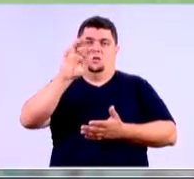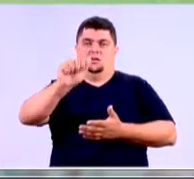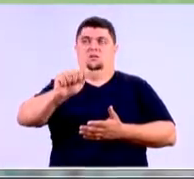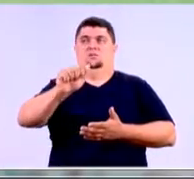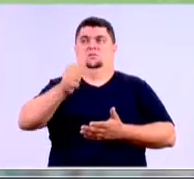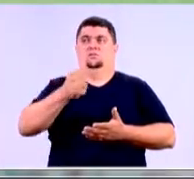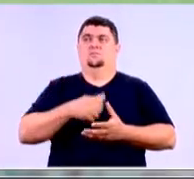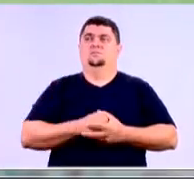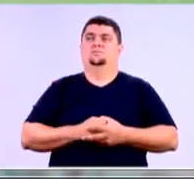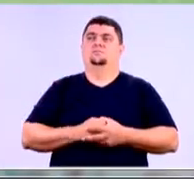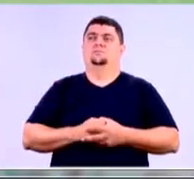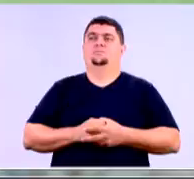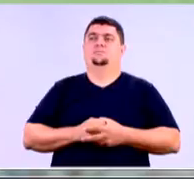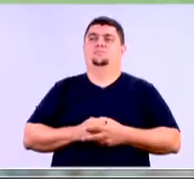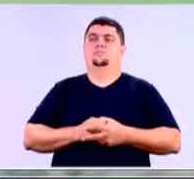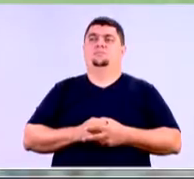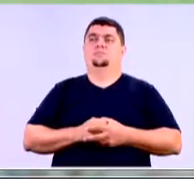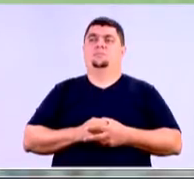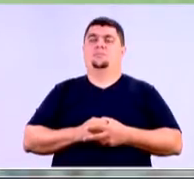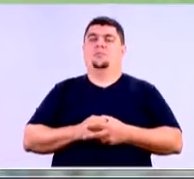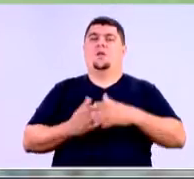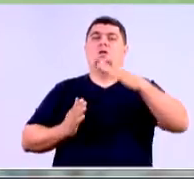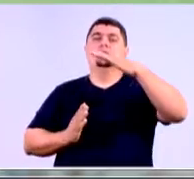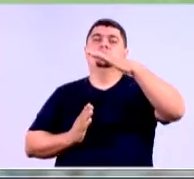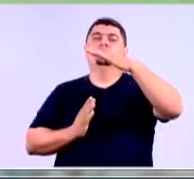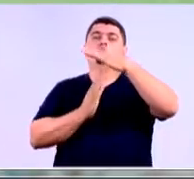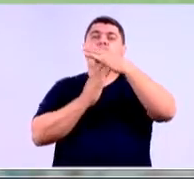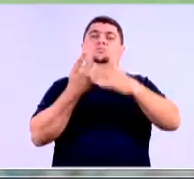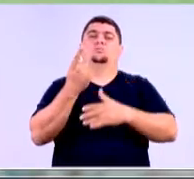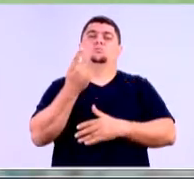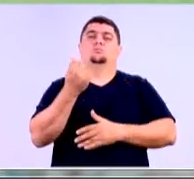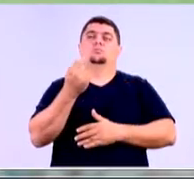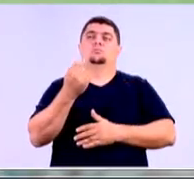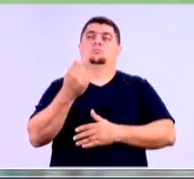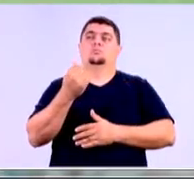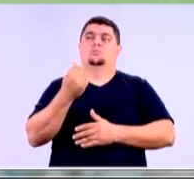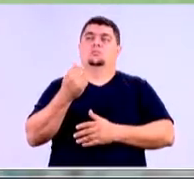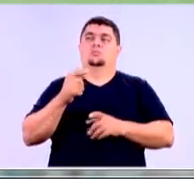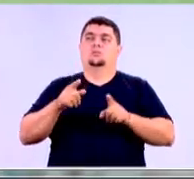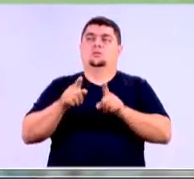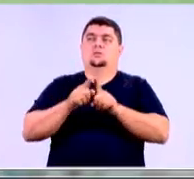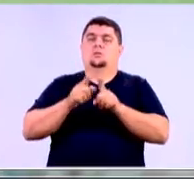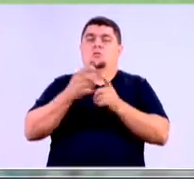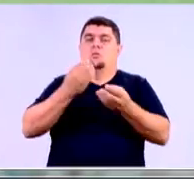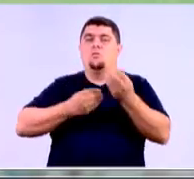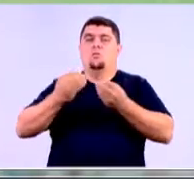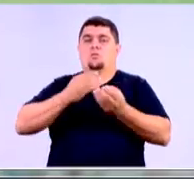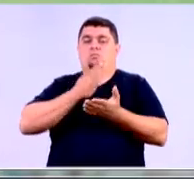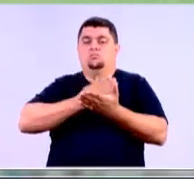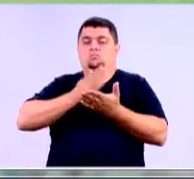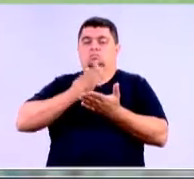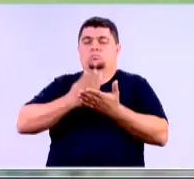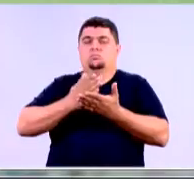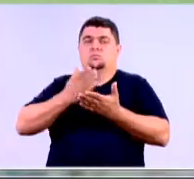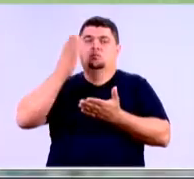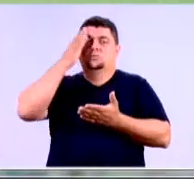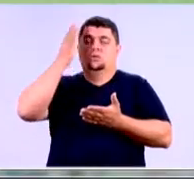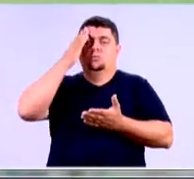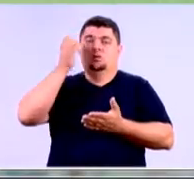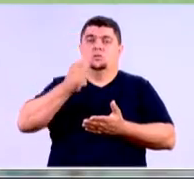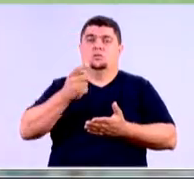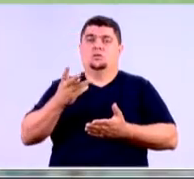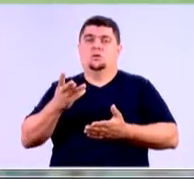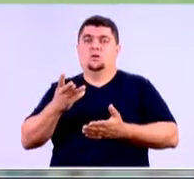que funciona. O limite de crédito para cada cliente e a metodologia para o cálculo desse limite,